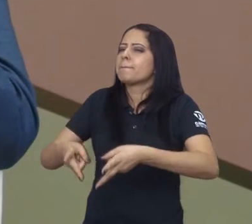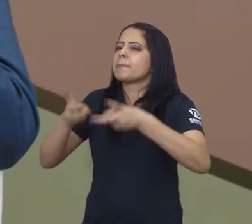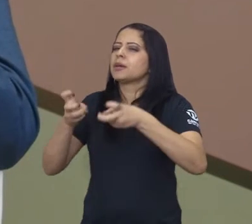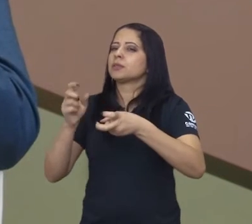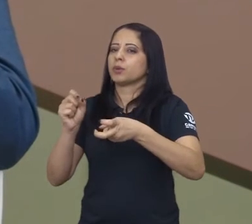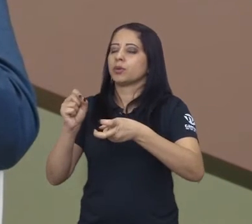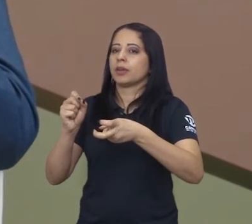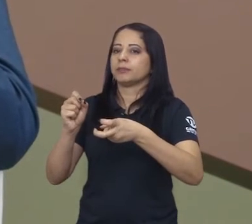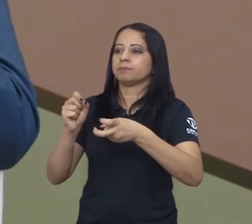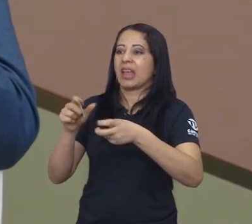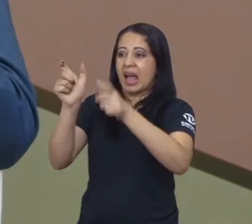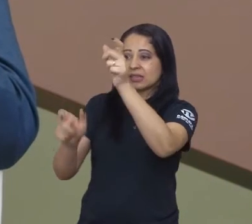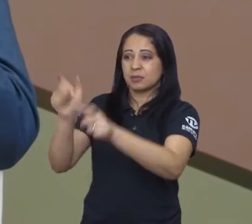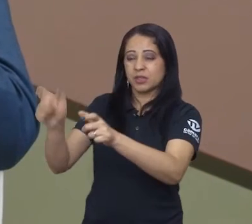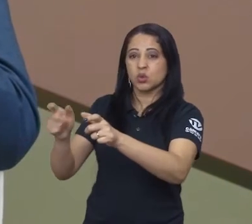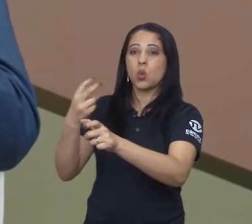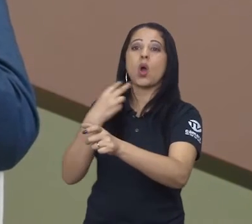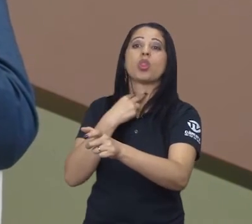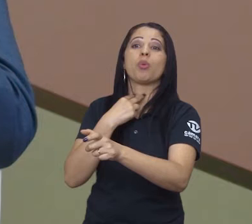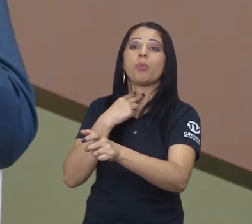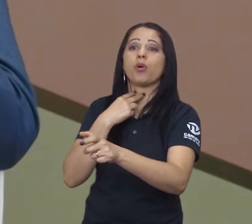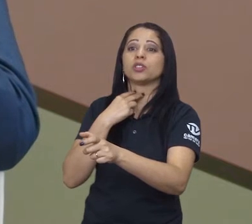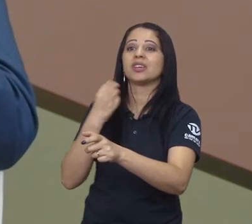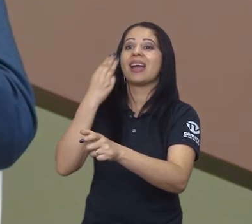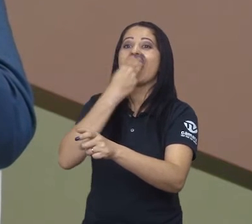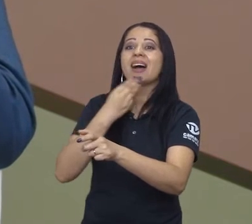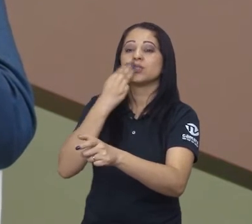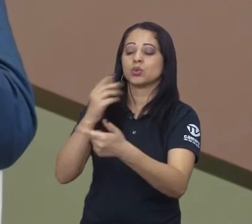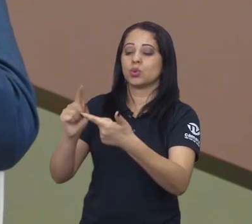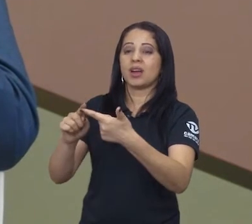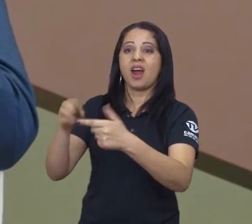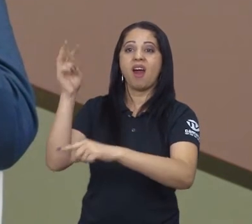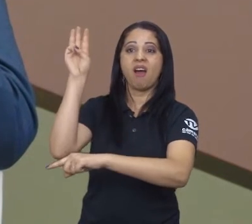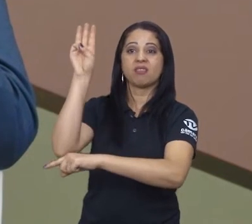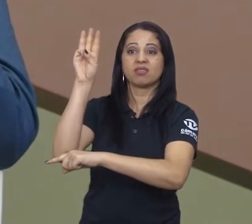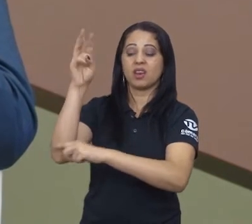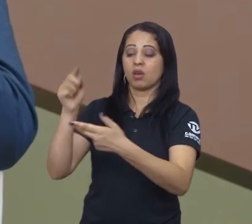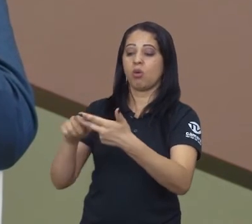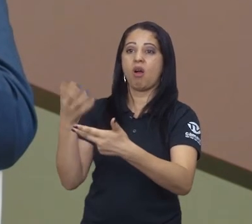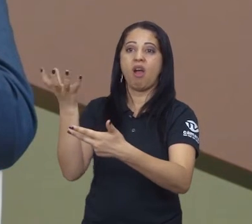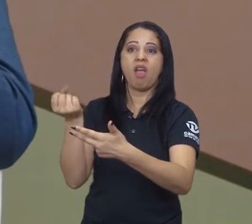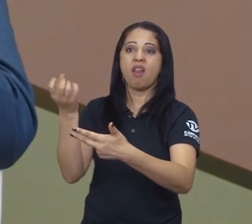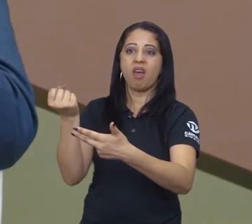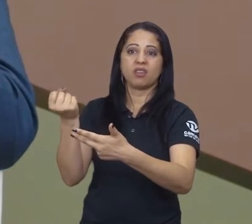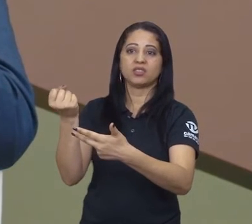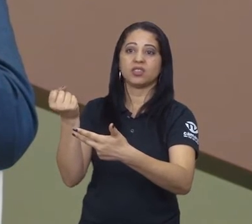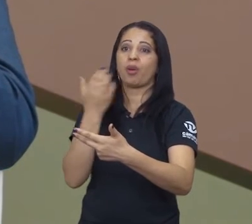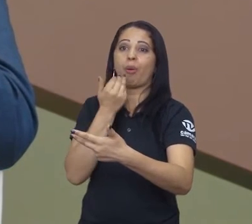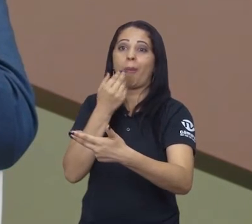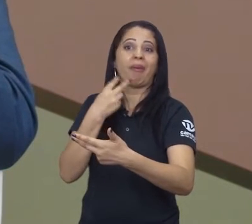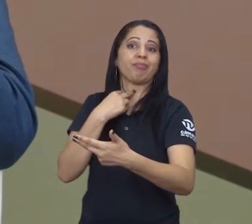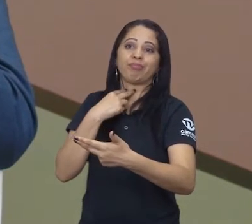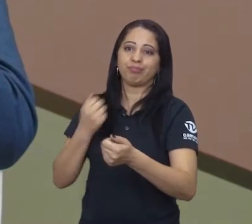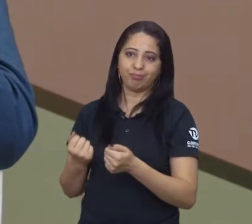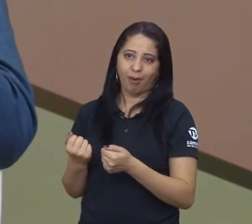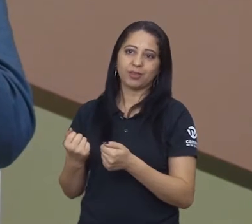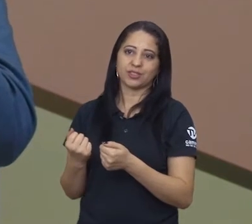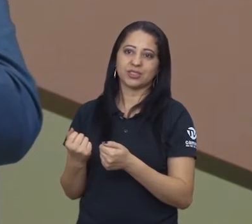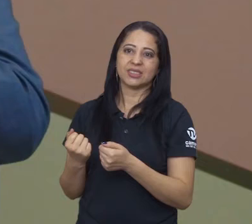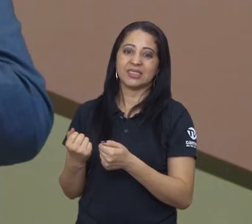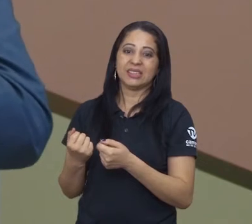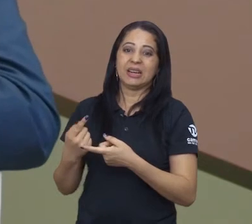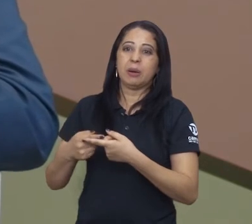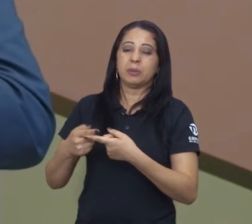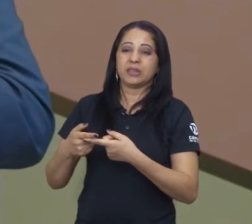são açúcar trigo e leite como os três que mais as pessoas as pessoas elas